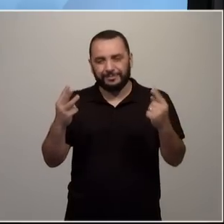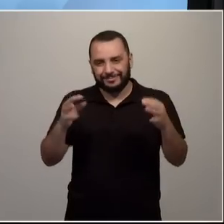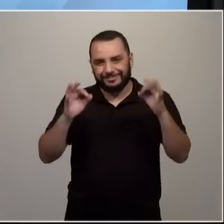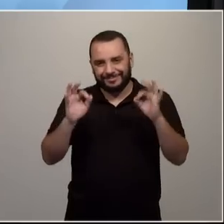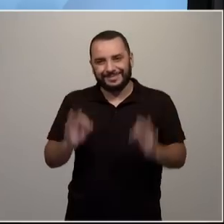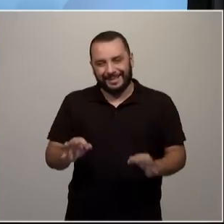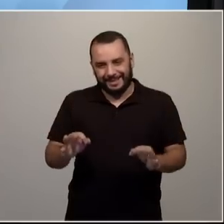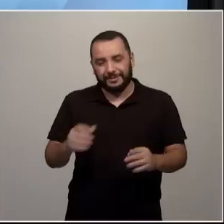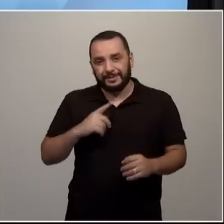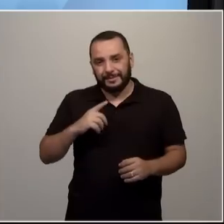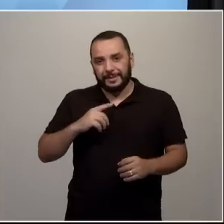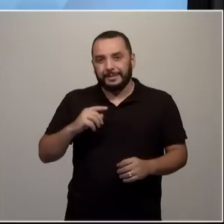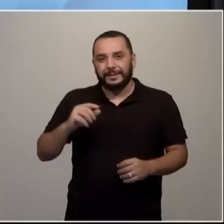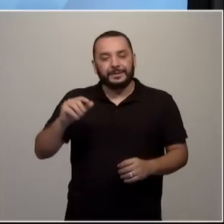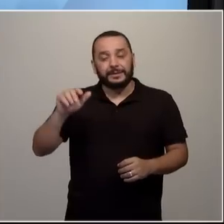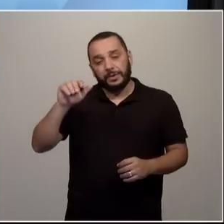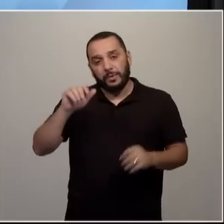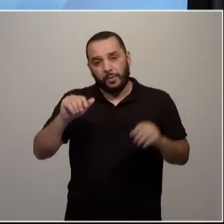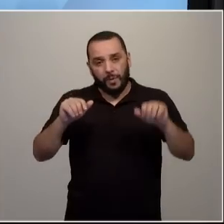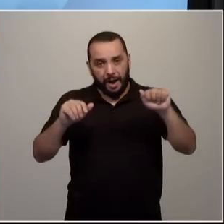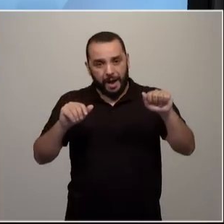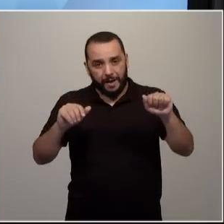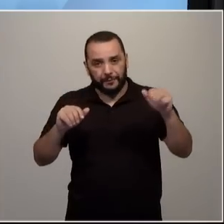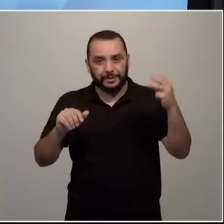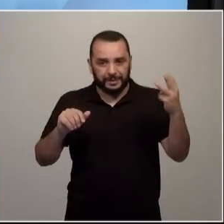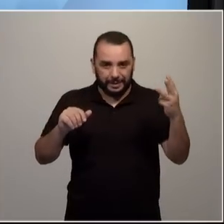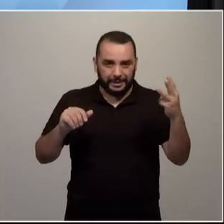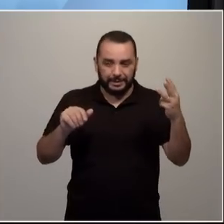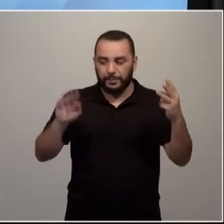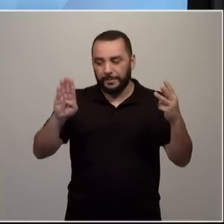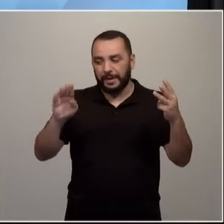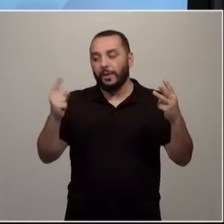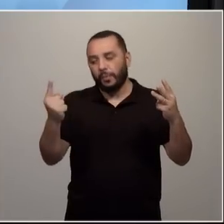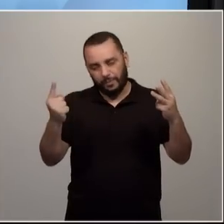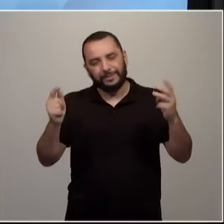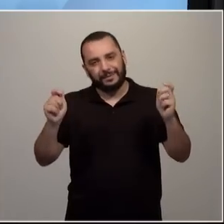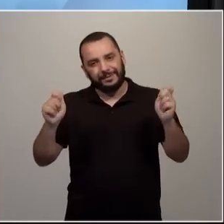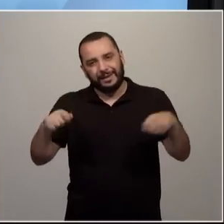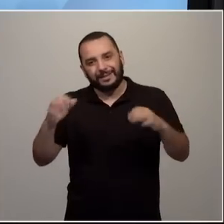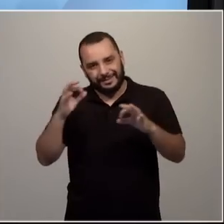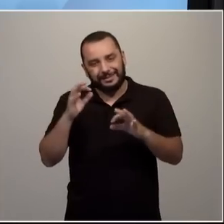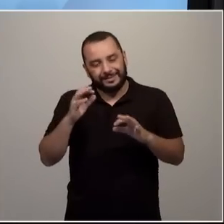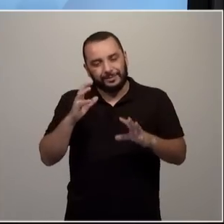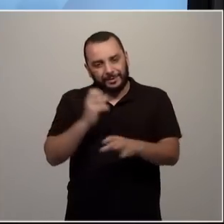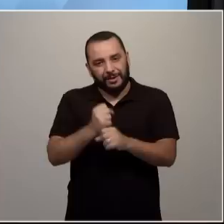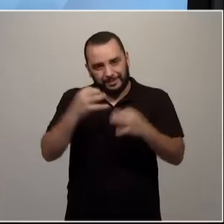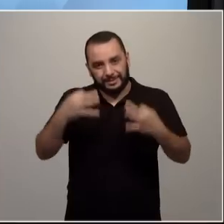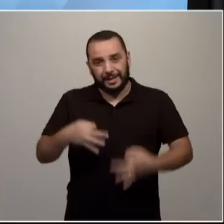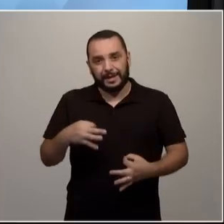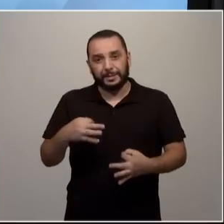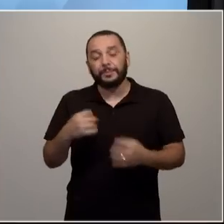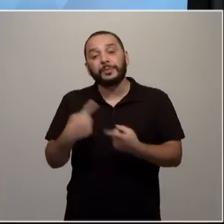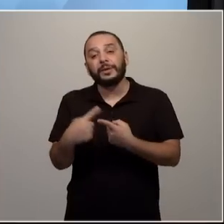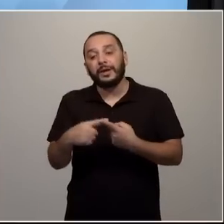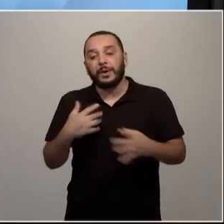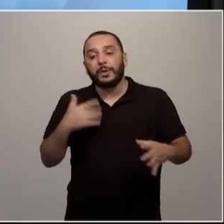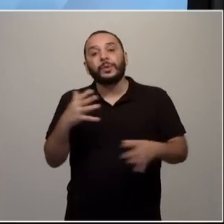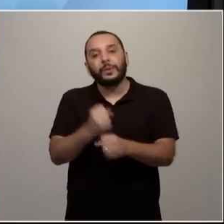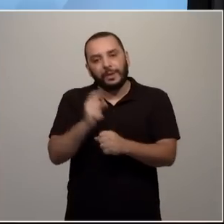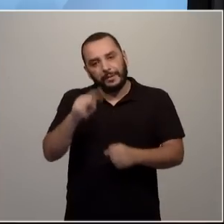B for 1, também dá certo. Qualquer combinação de valores de A e B, que o A mais 3B dê 10, vai fazer com que esses vetores